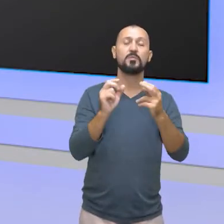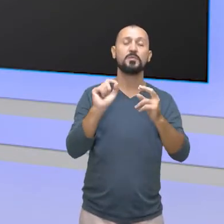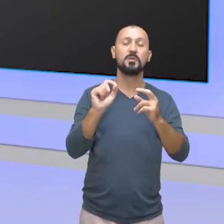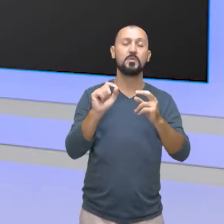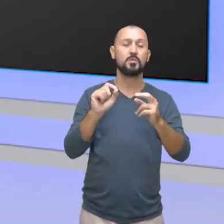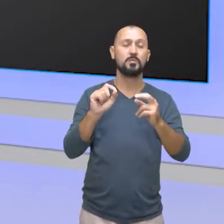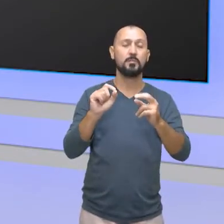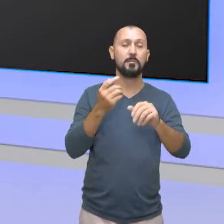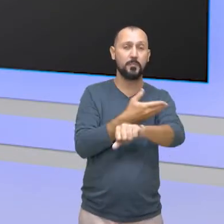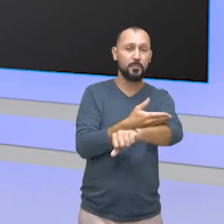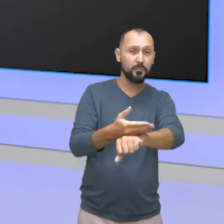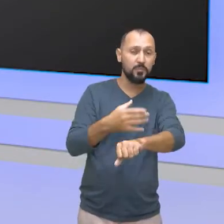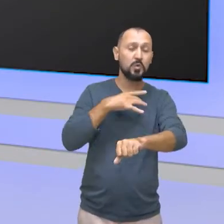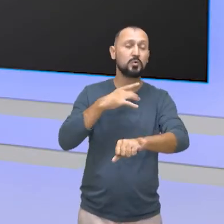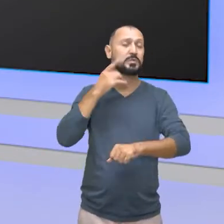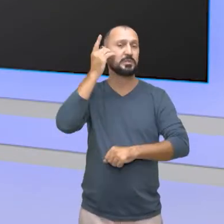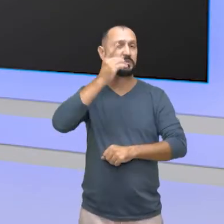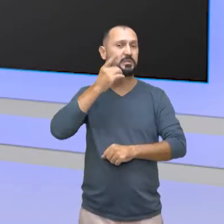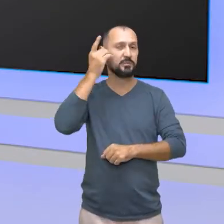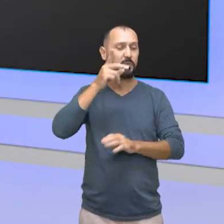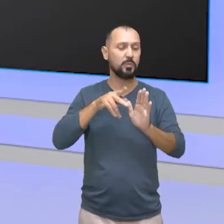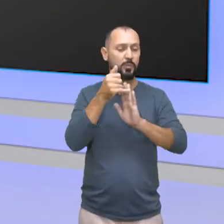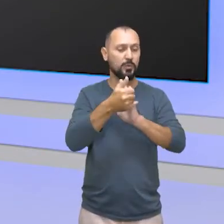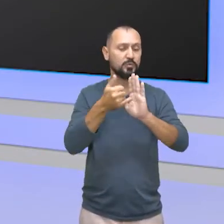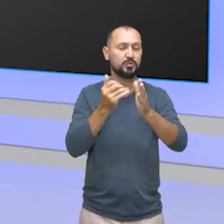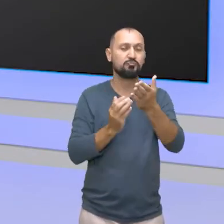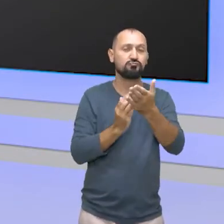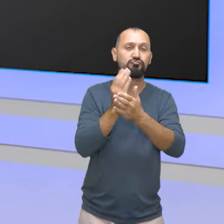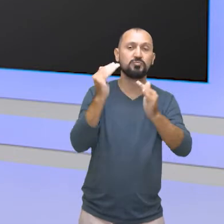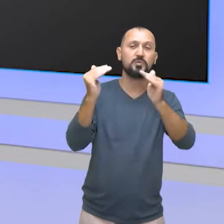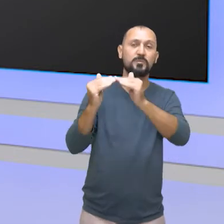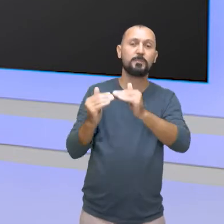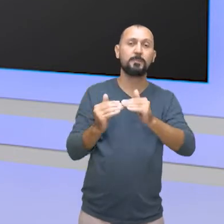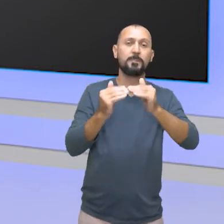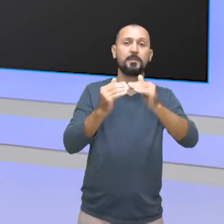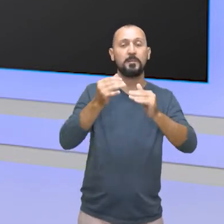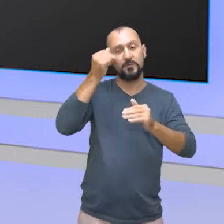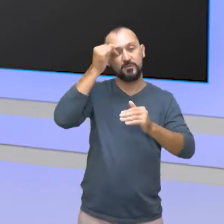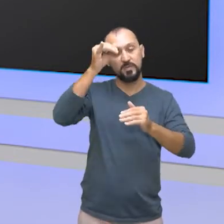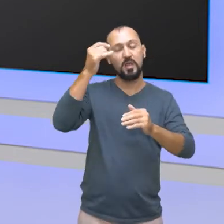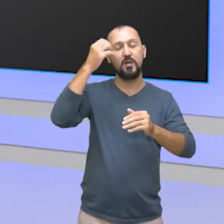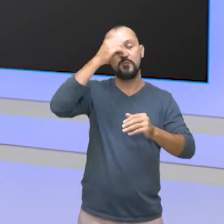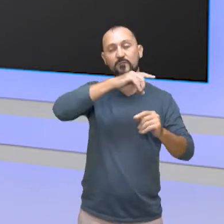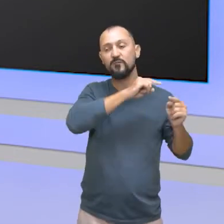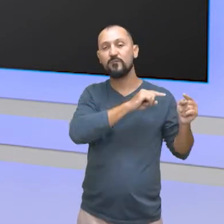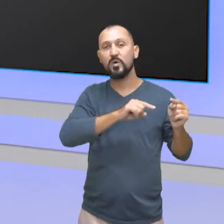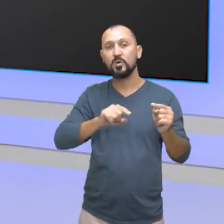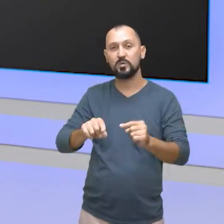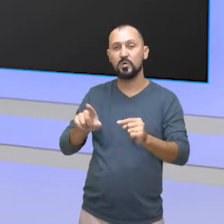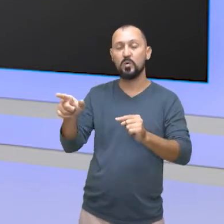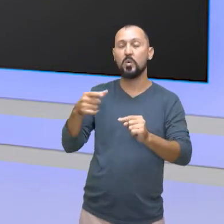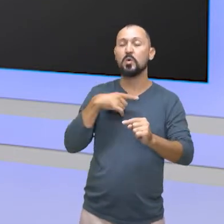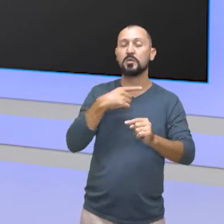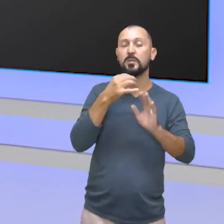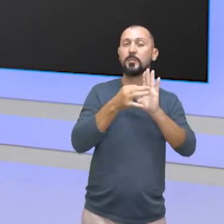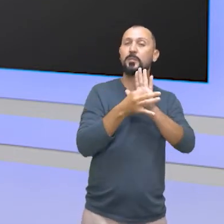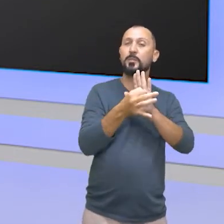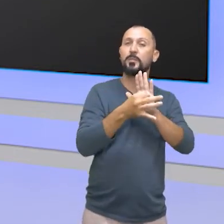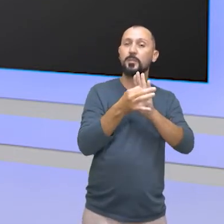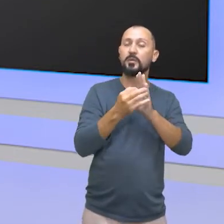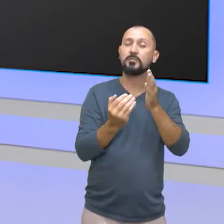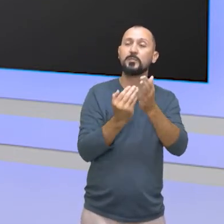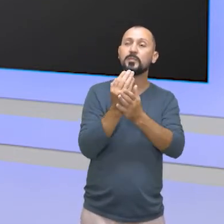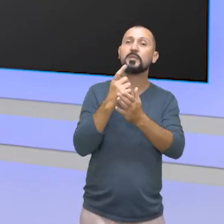ordinária, deputados estaduais aprovam um projeto que auxilia no combate à violência doméstica. Outra proposta